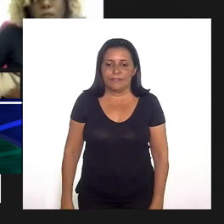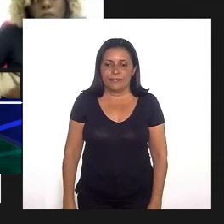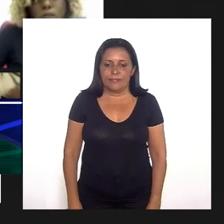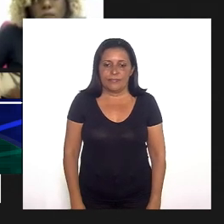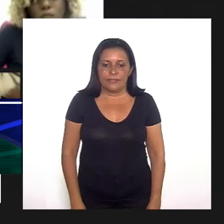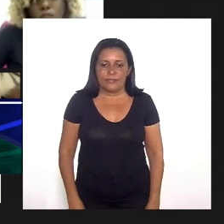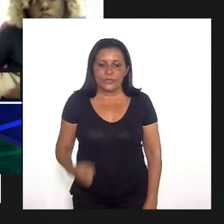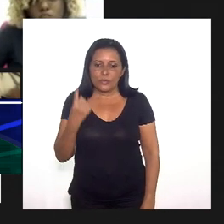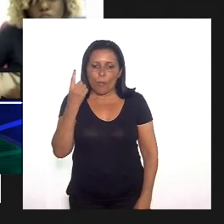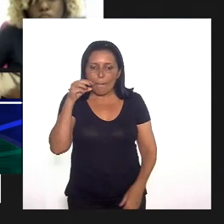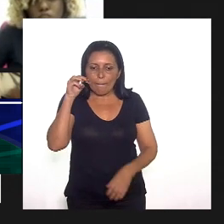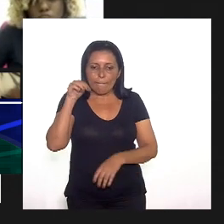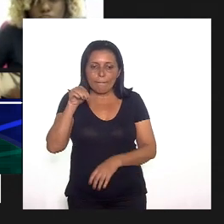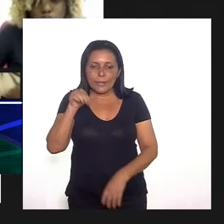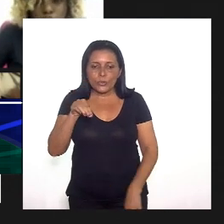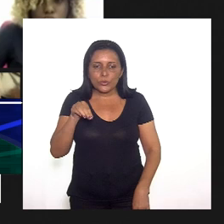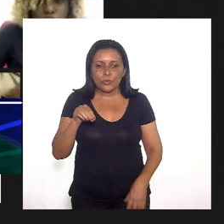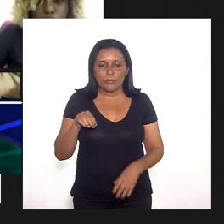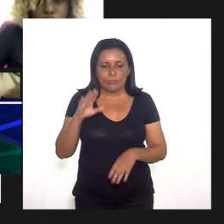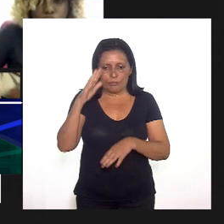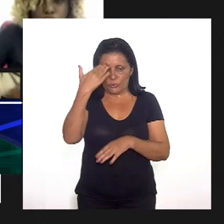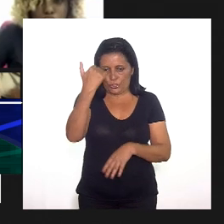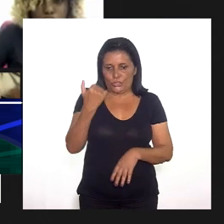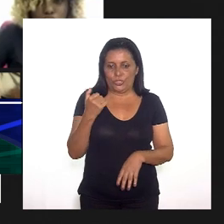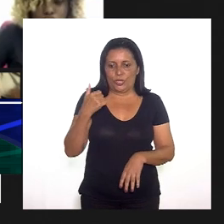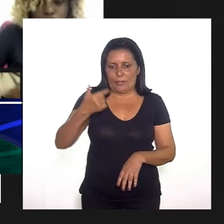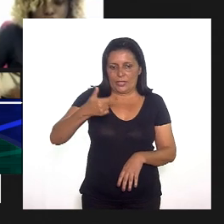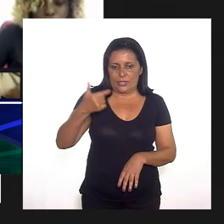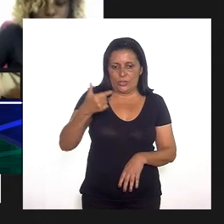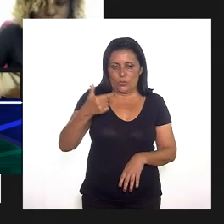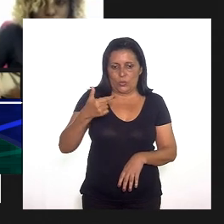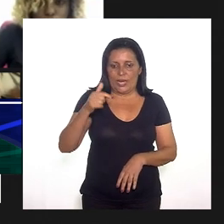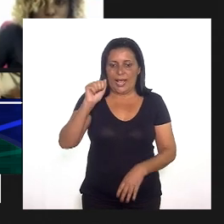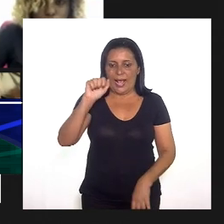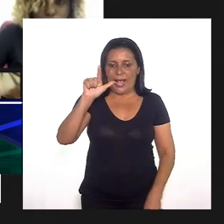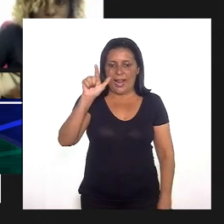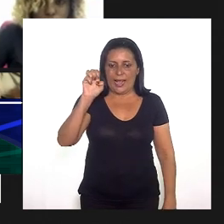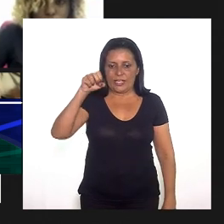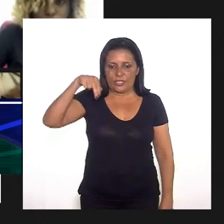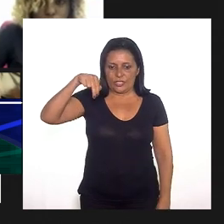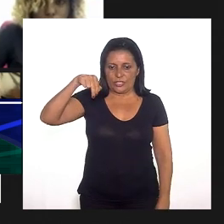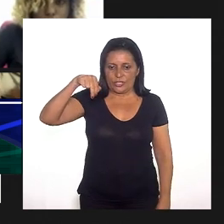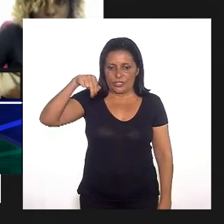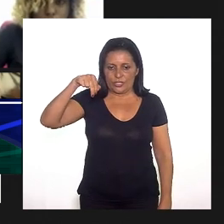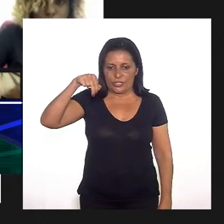Só um minutinho, presidente. Me chama na segunda, por favor. Ok. Deputado Alexandre Knoploch.